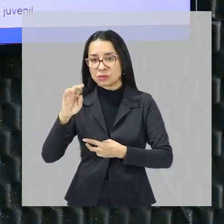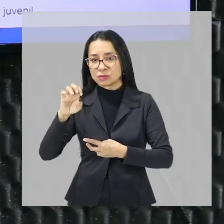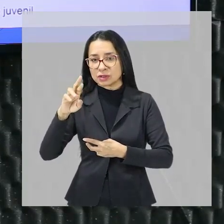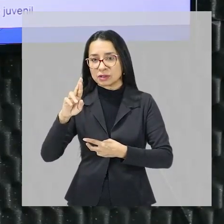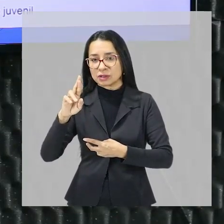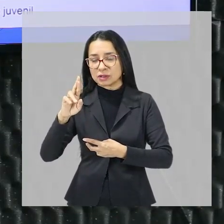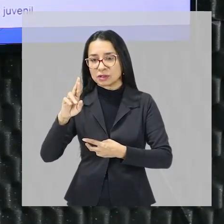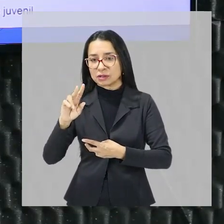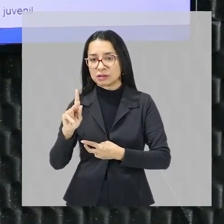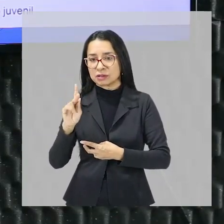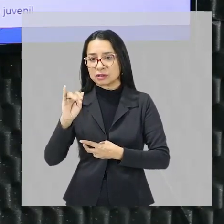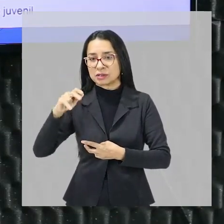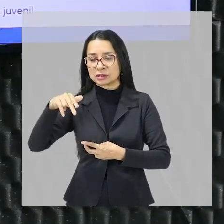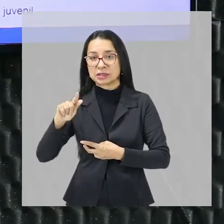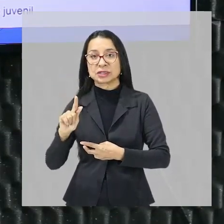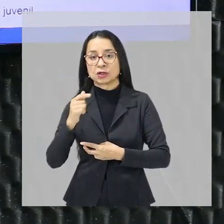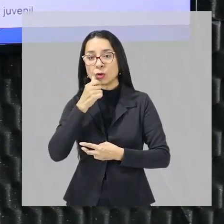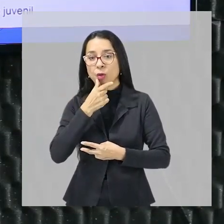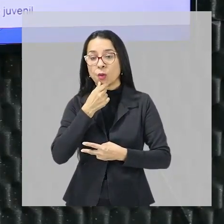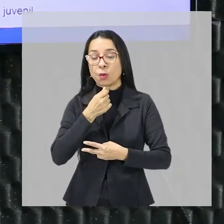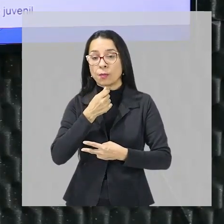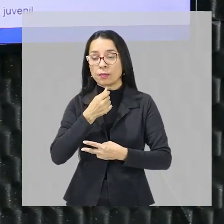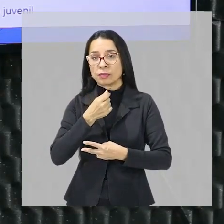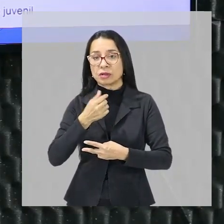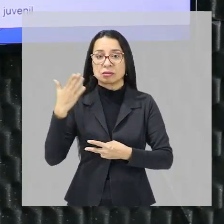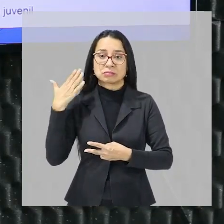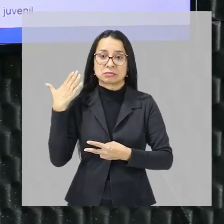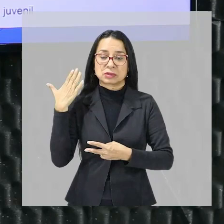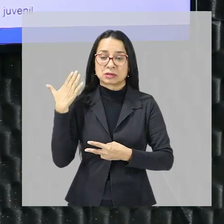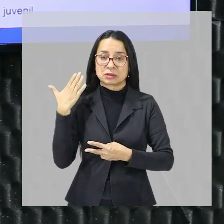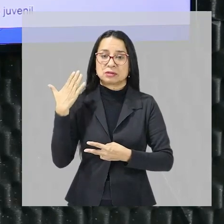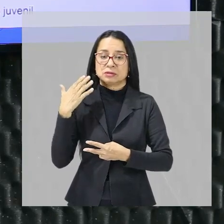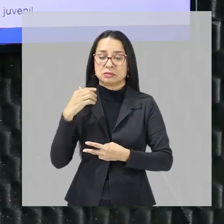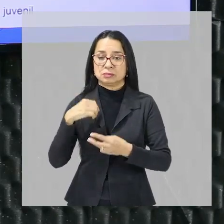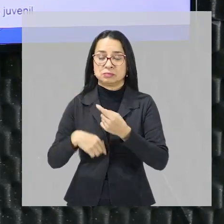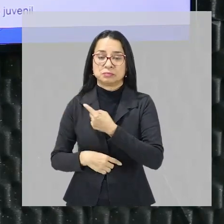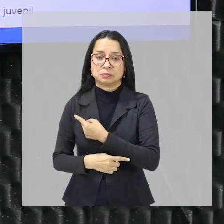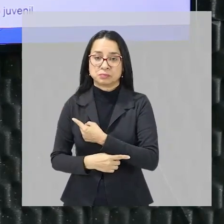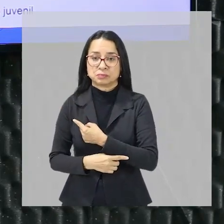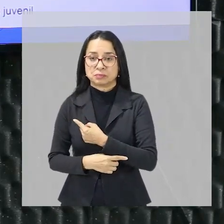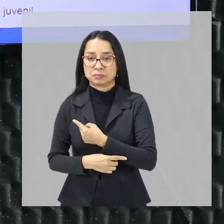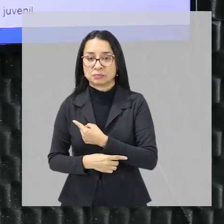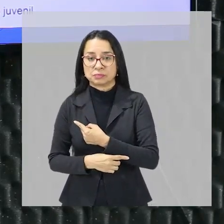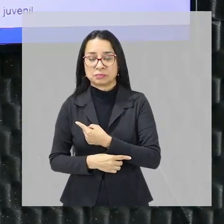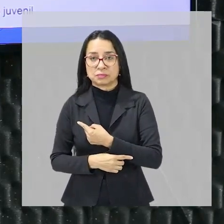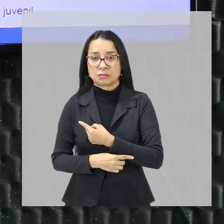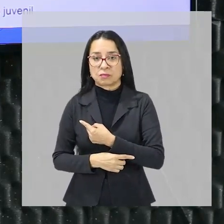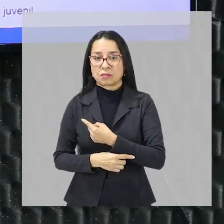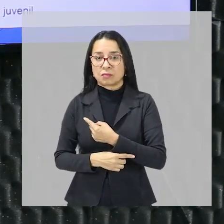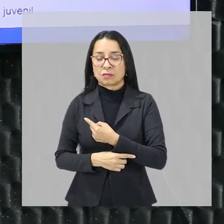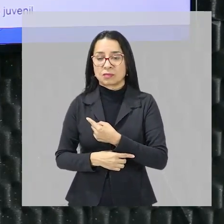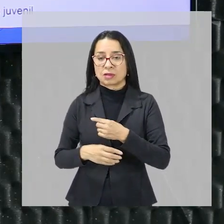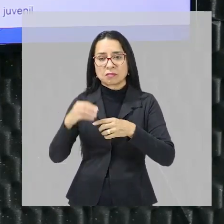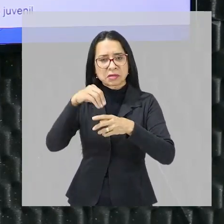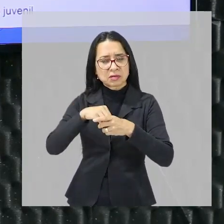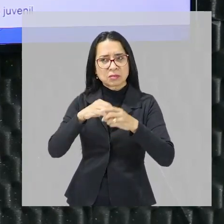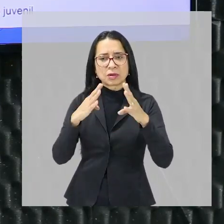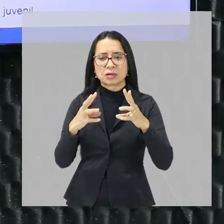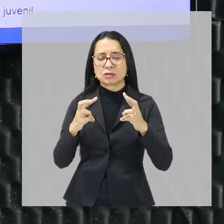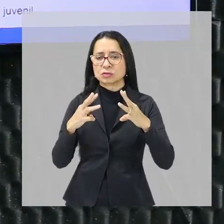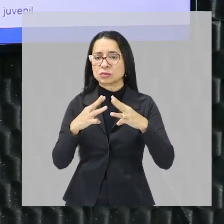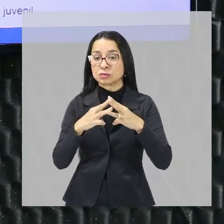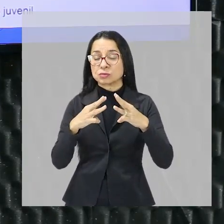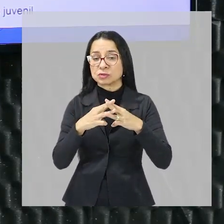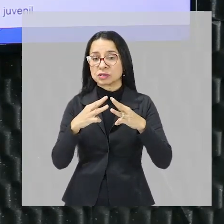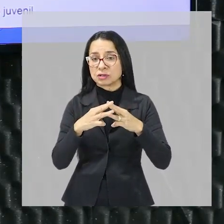obra museológica. Ele faz parte de um museu, porque ele simboliza o quê? E aí você precisa ter um conhecimento prévio